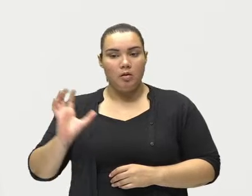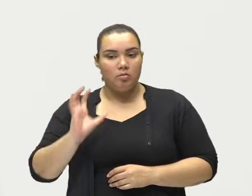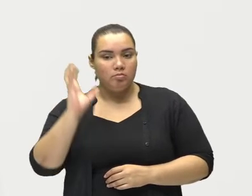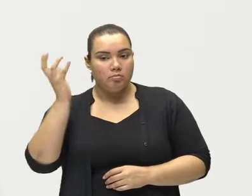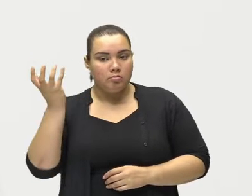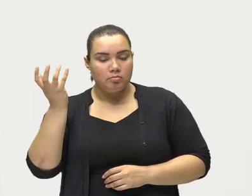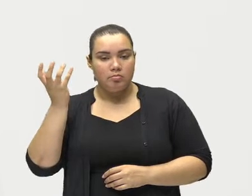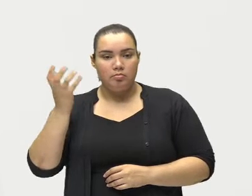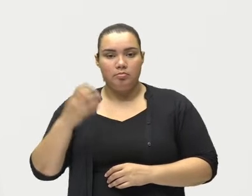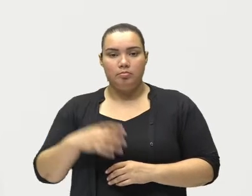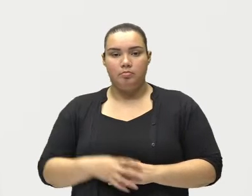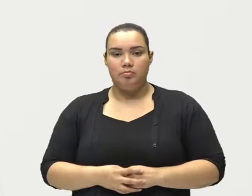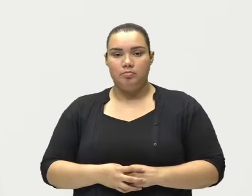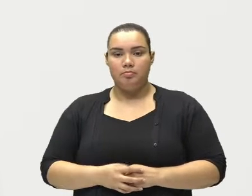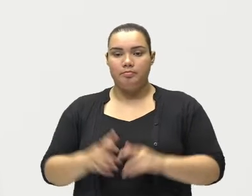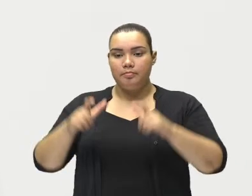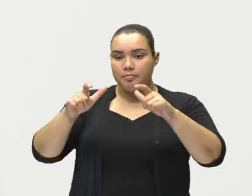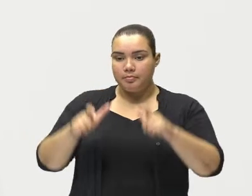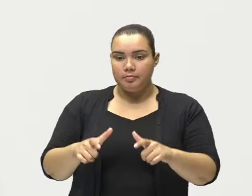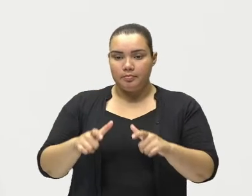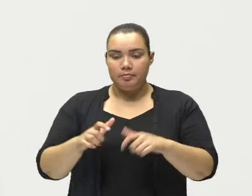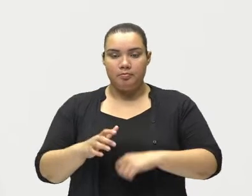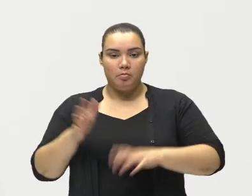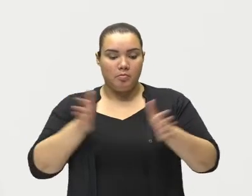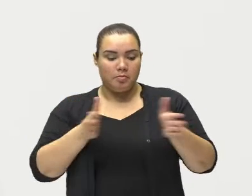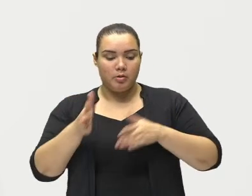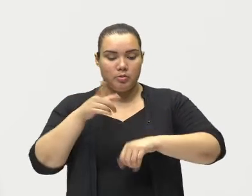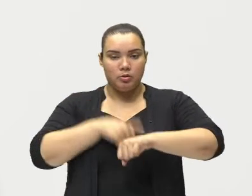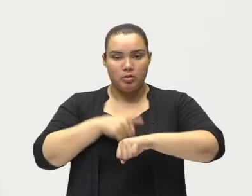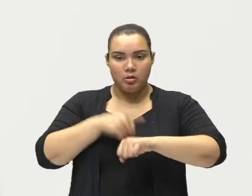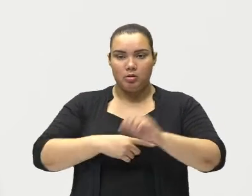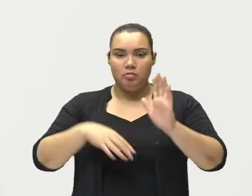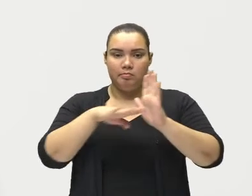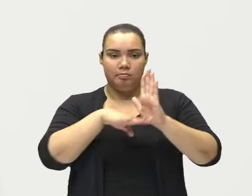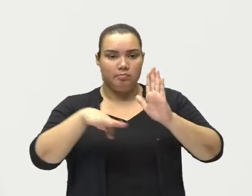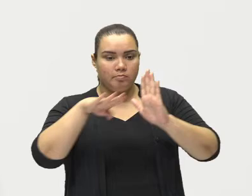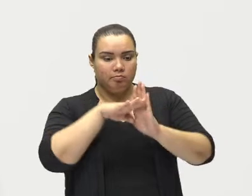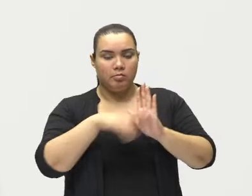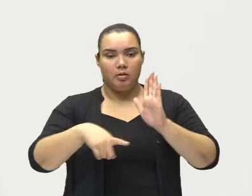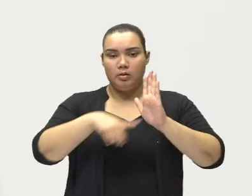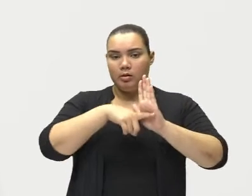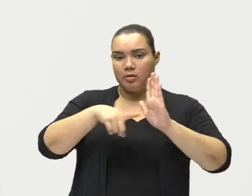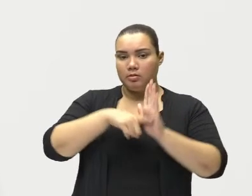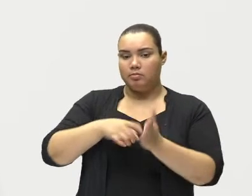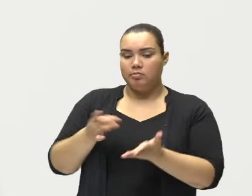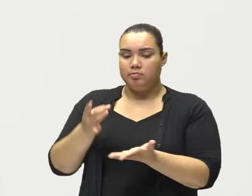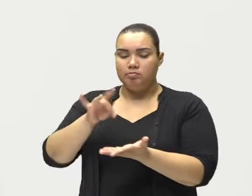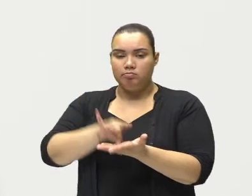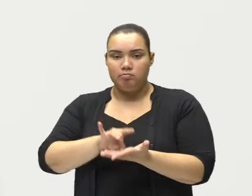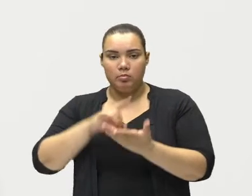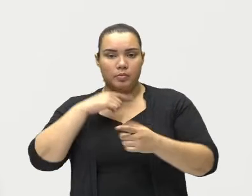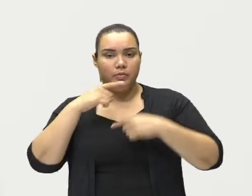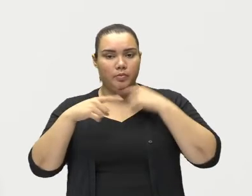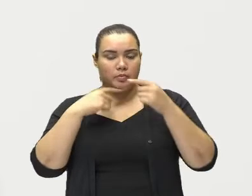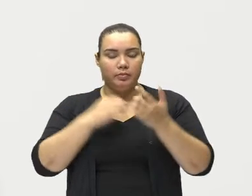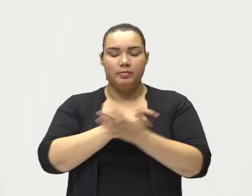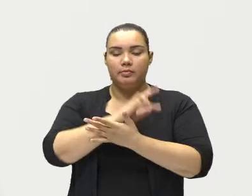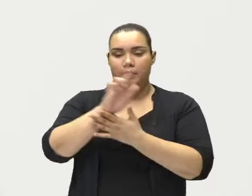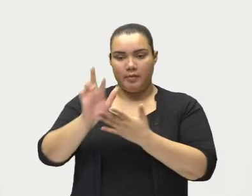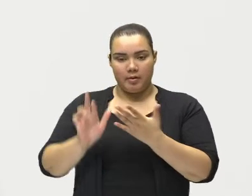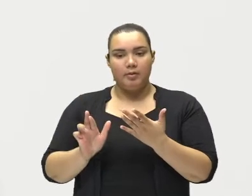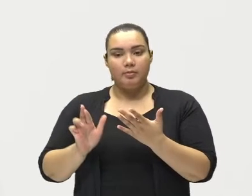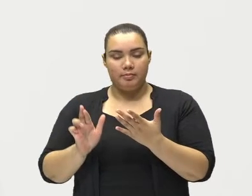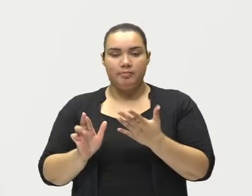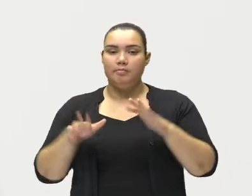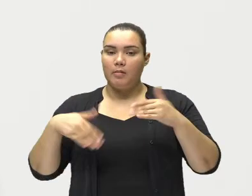modo, um lugar, um tempo, uma intensidade, uma negação, uma afirmação, dúvida e outros.